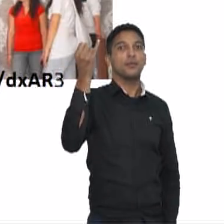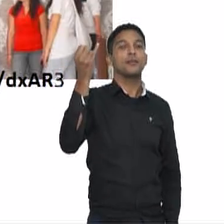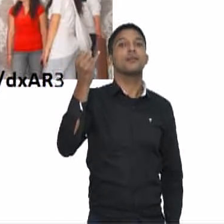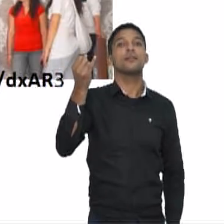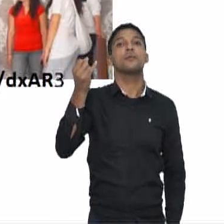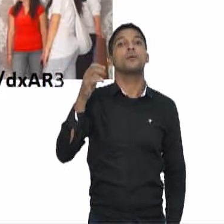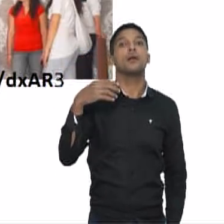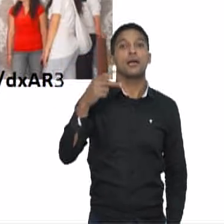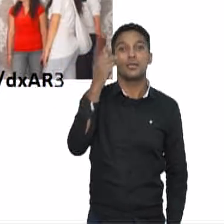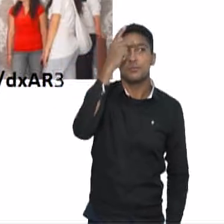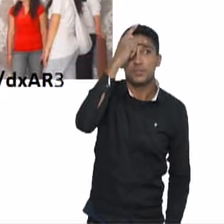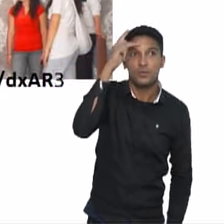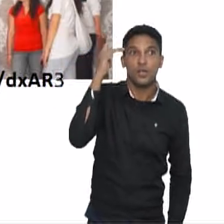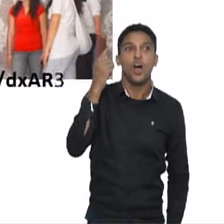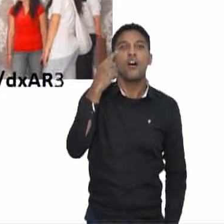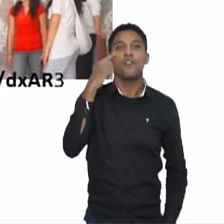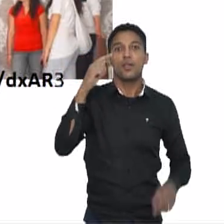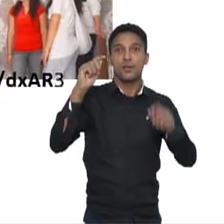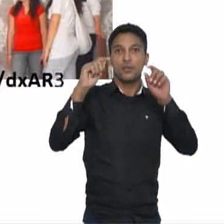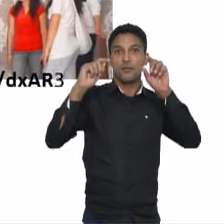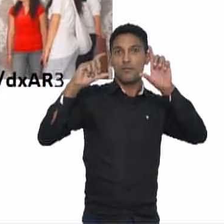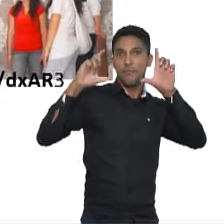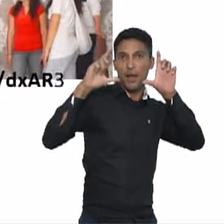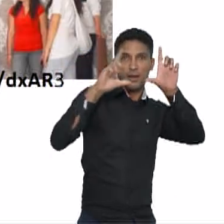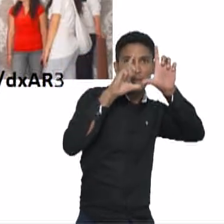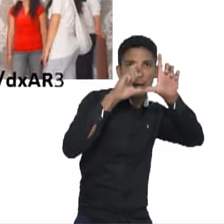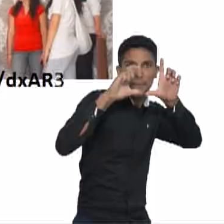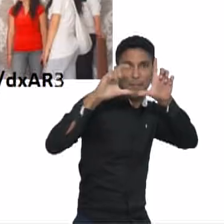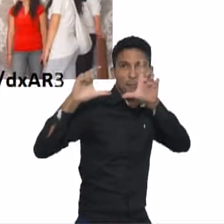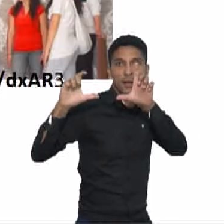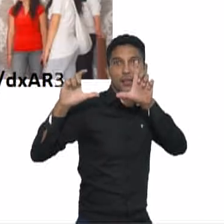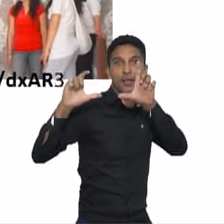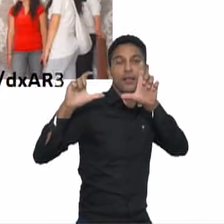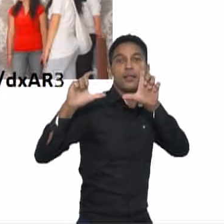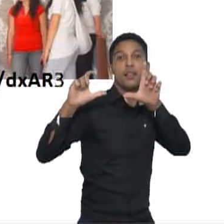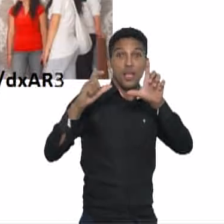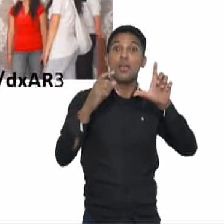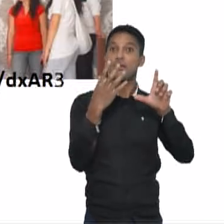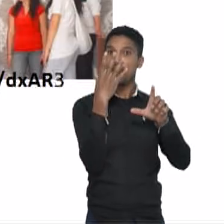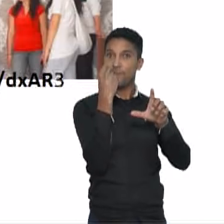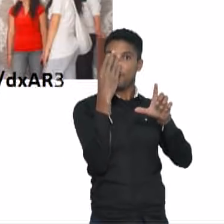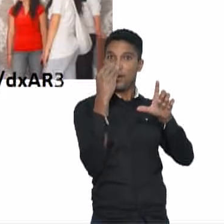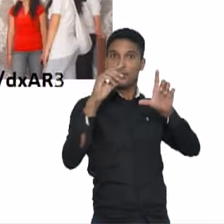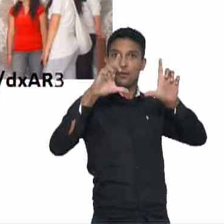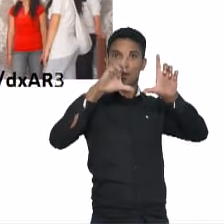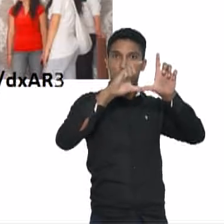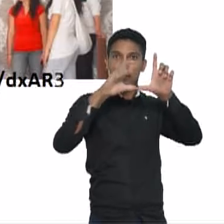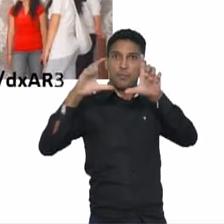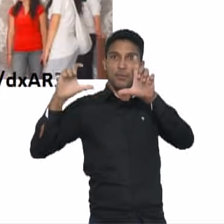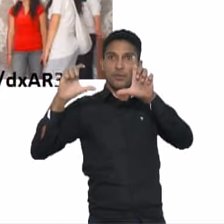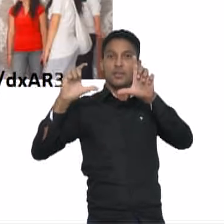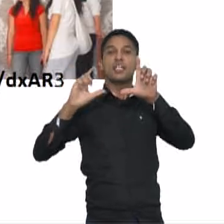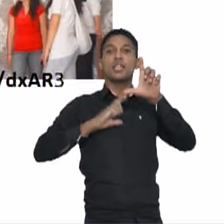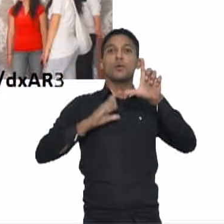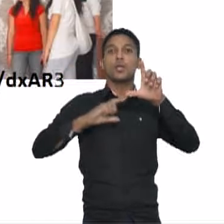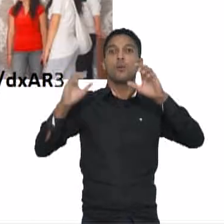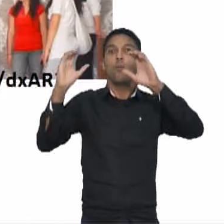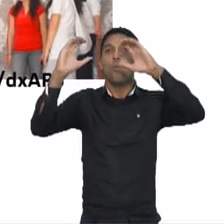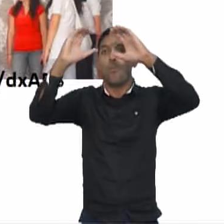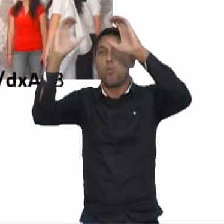pessoas realizaram ali, colocaram na internet. Que são fotografias e essas fotografias têm balões de fala,